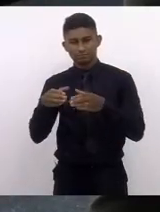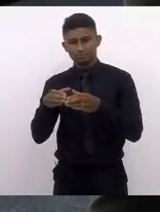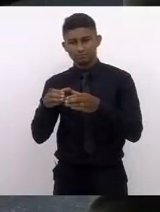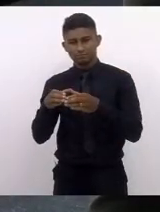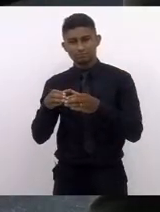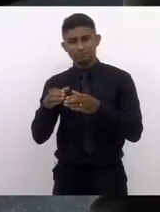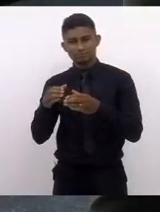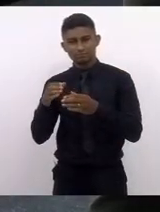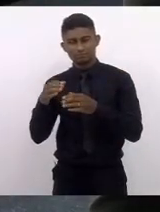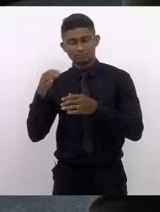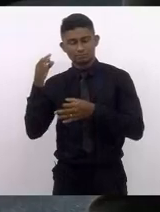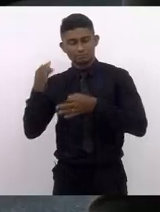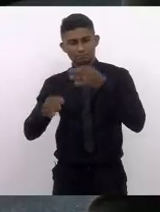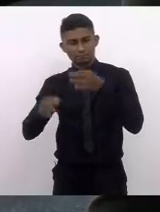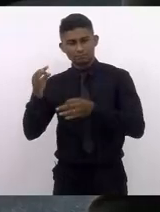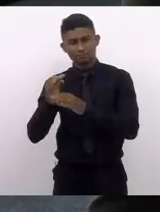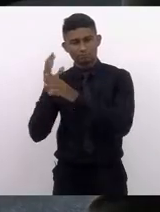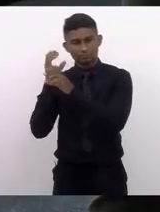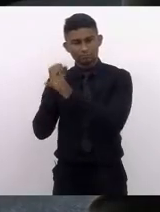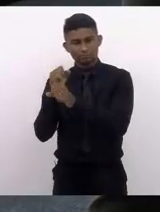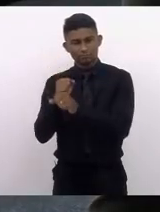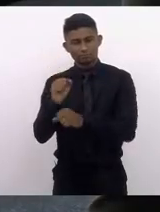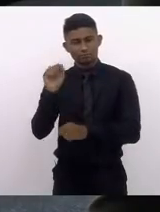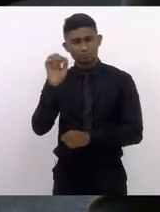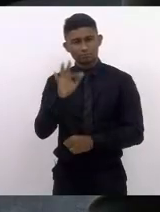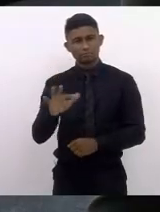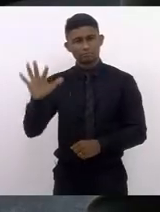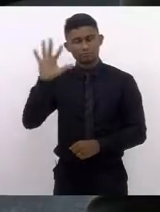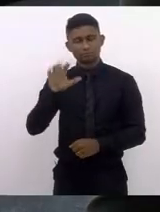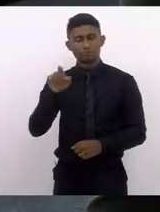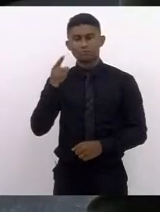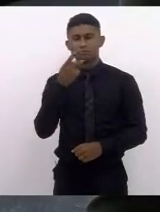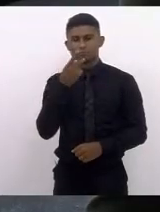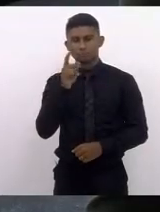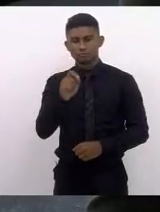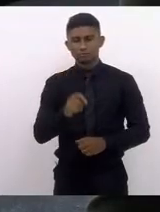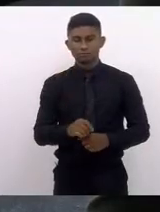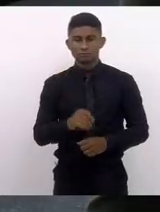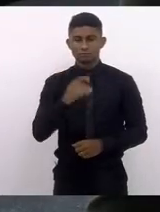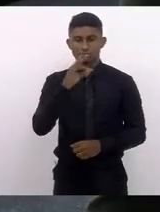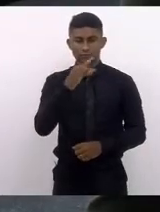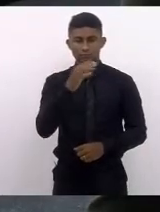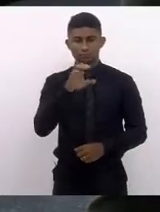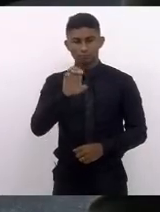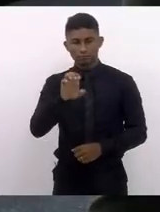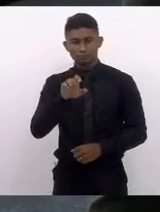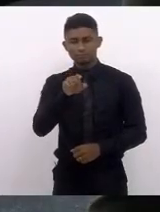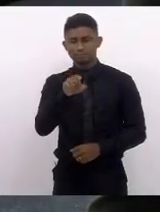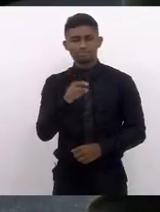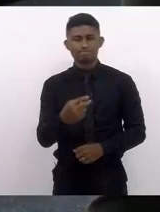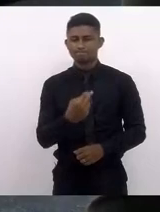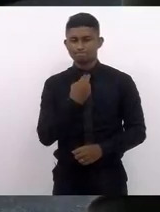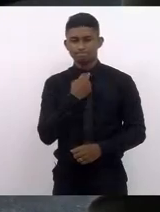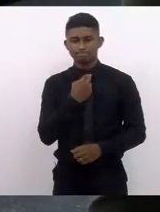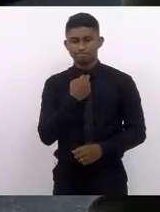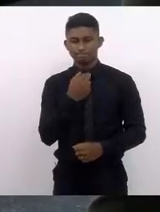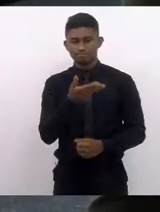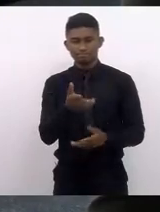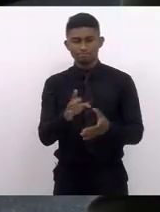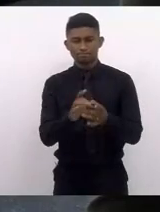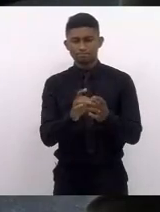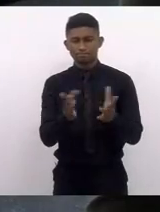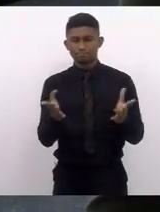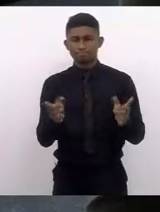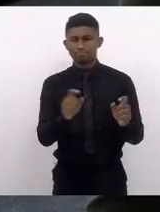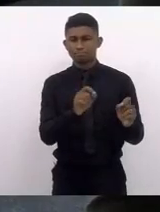da União que disse com defour e transparente que o TC e não podia ter permitido a